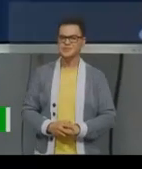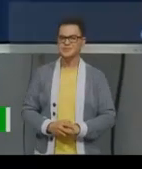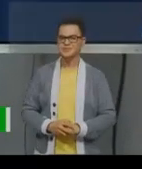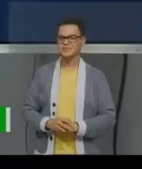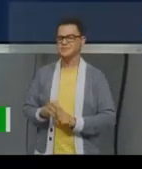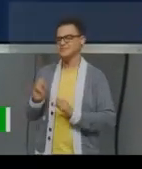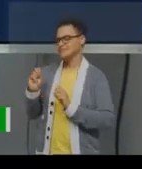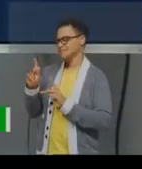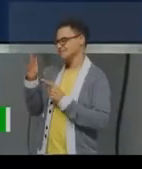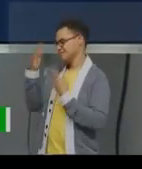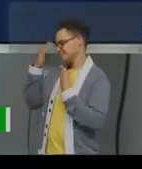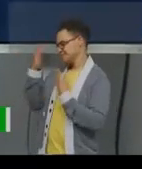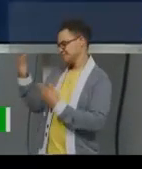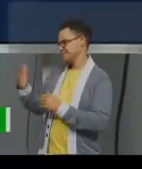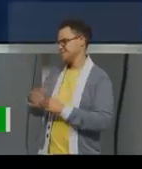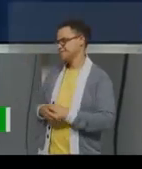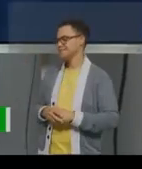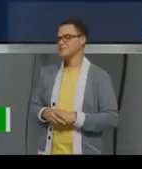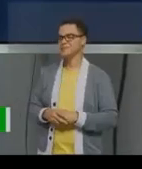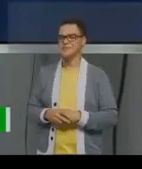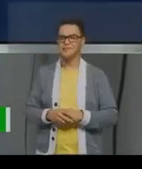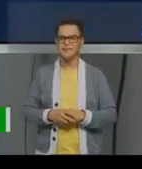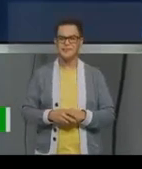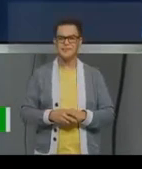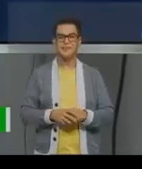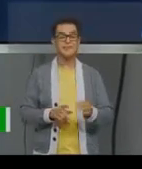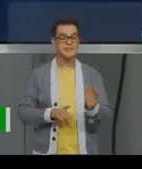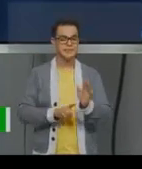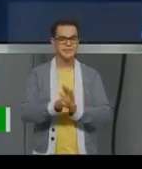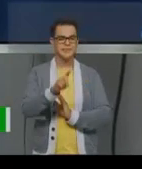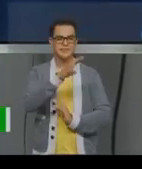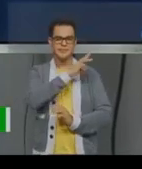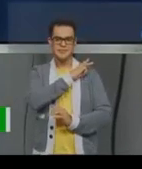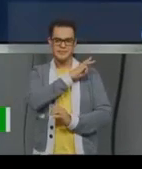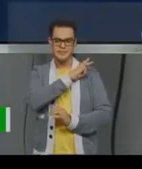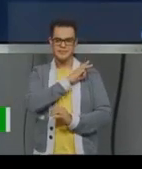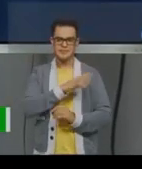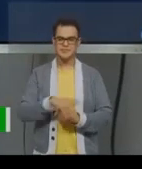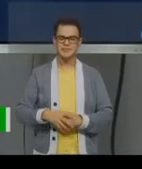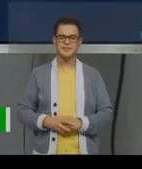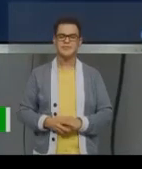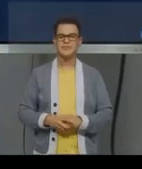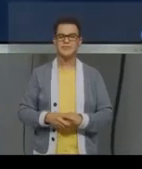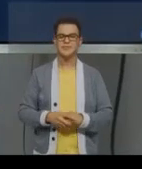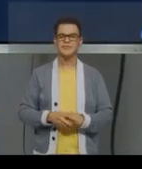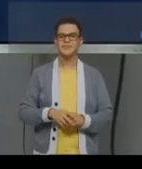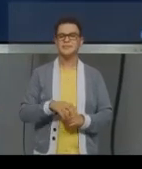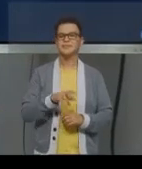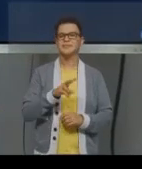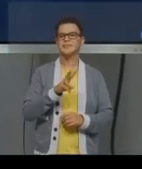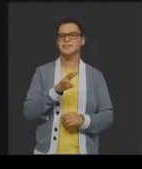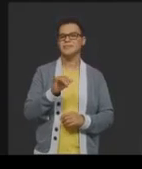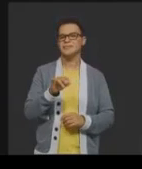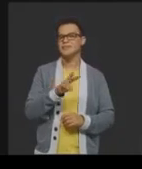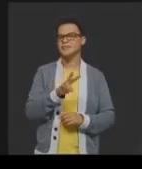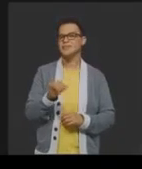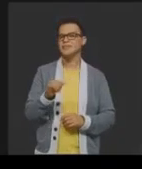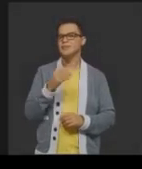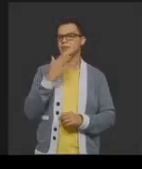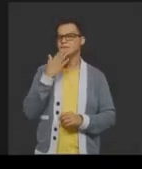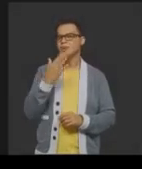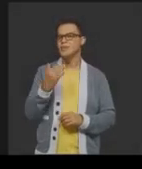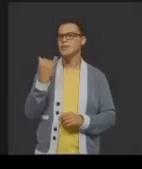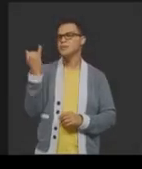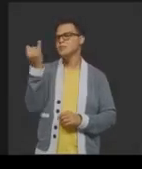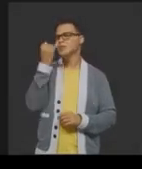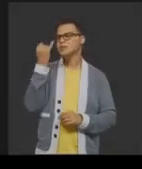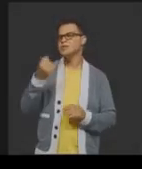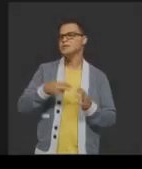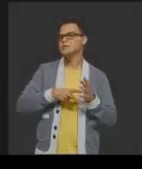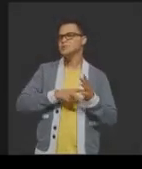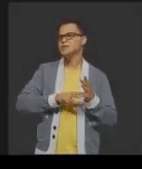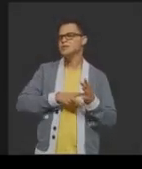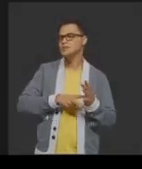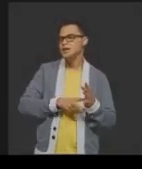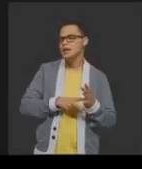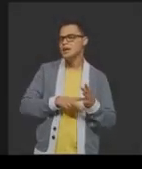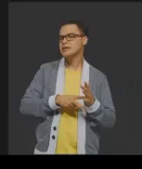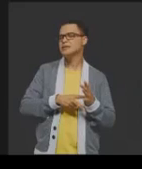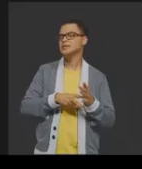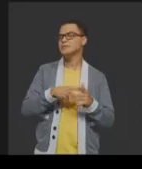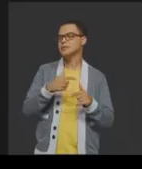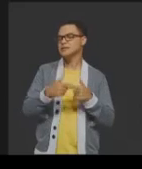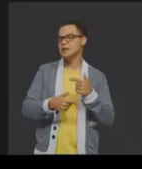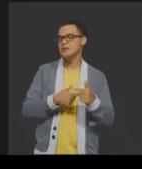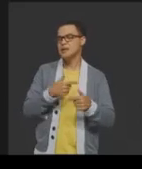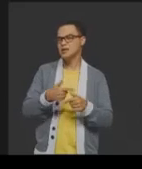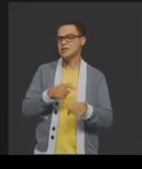obrigada. Nossa próxima dúvida é uma dúvida de terceiro ano. Professora Vivi, qual a importância do sindicalismo para o trabalhador no momento